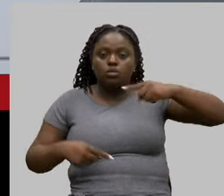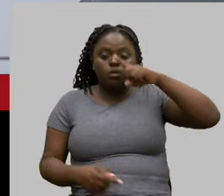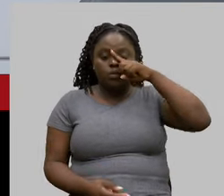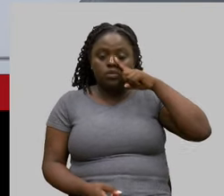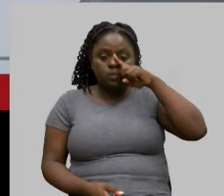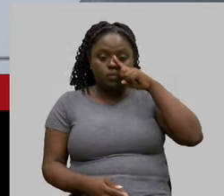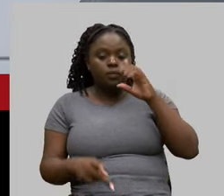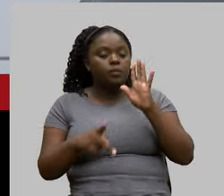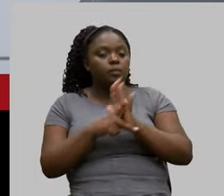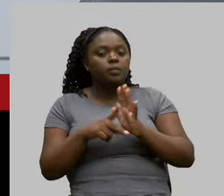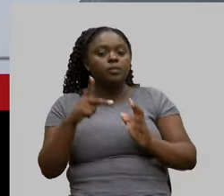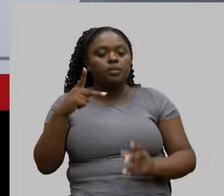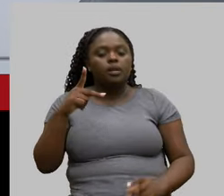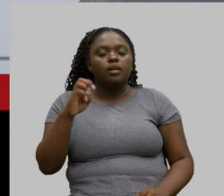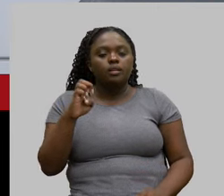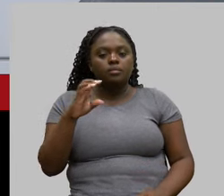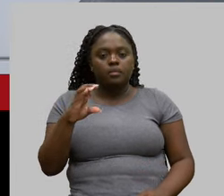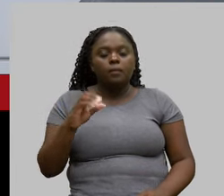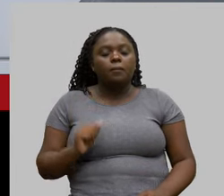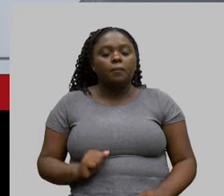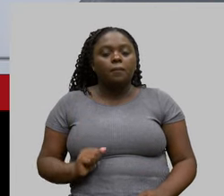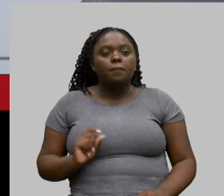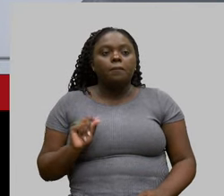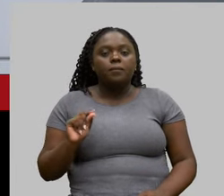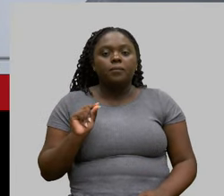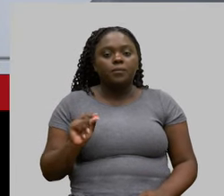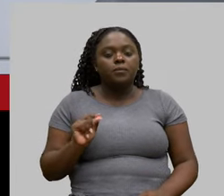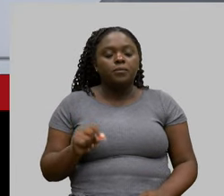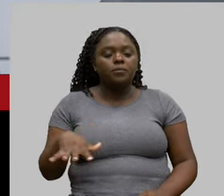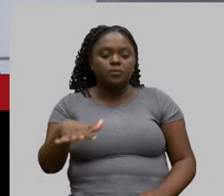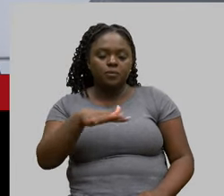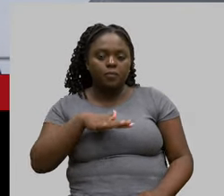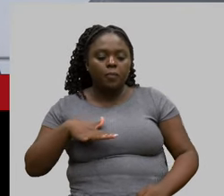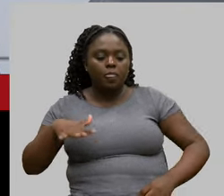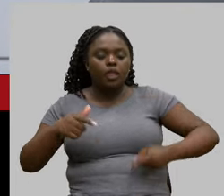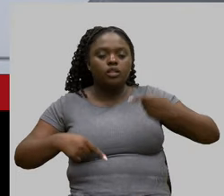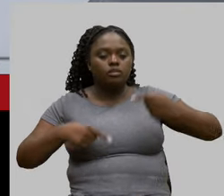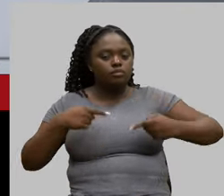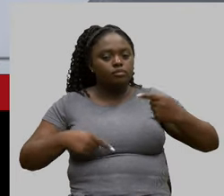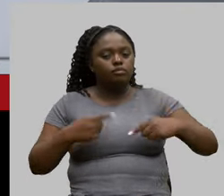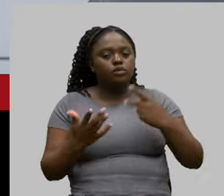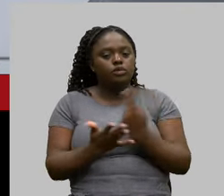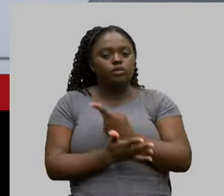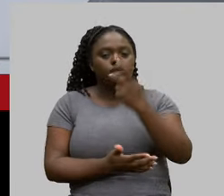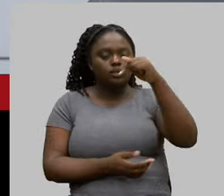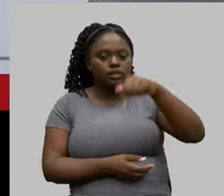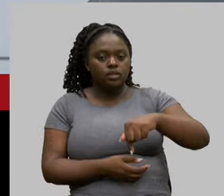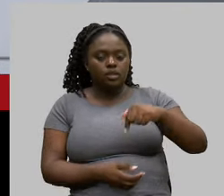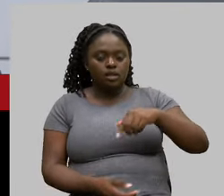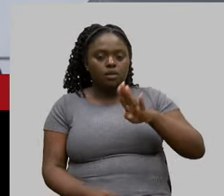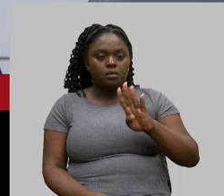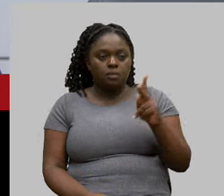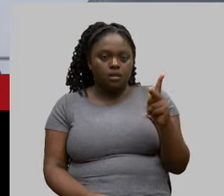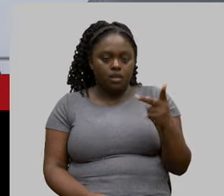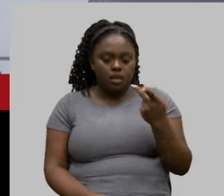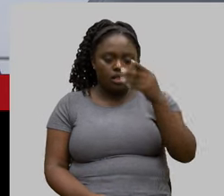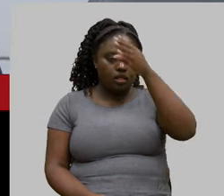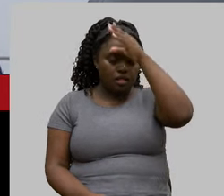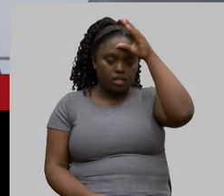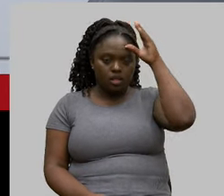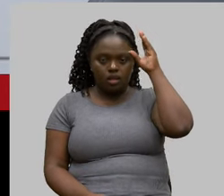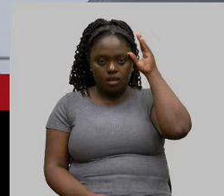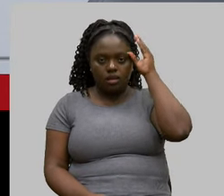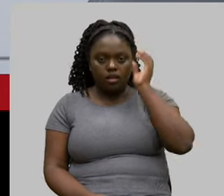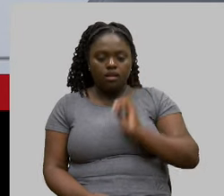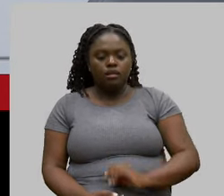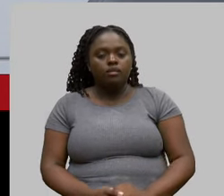PEC para que o o o o o ambiente de debate aconteça aqui no caso aqui de Belo Horizonte na Câmara Municipal então